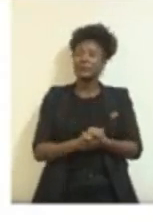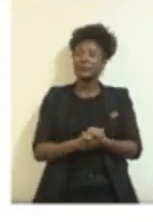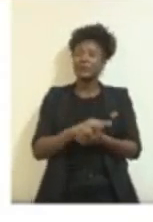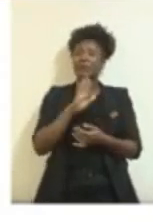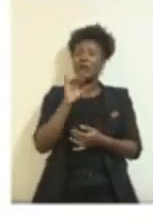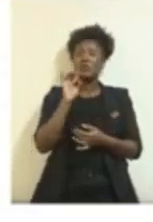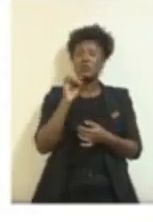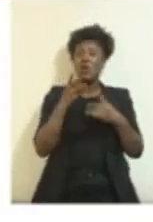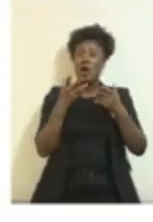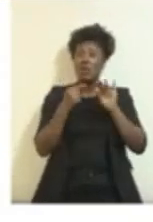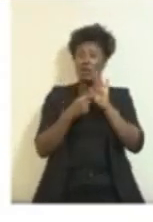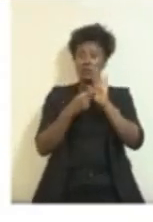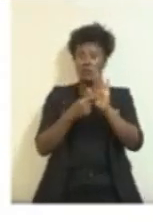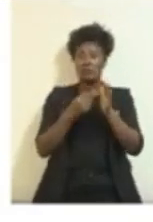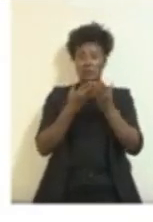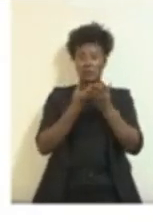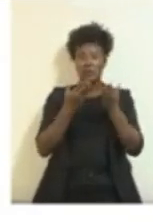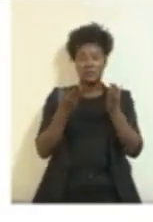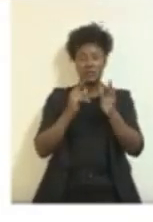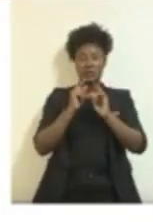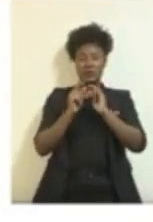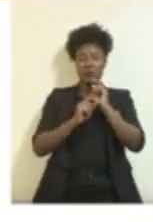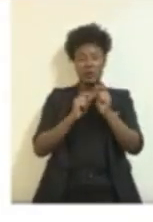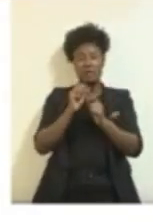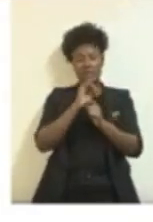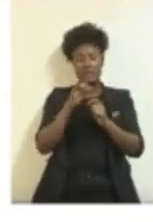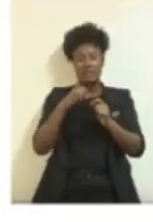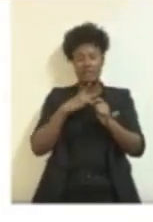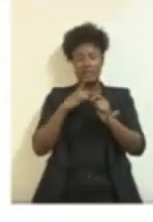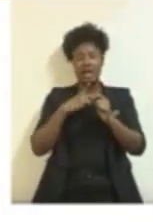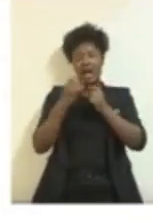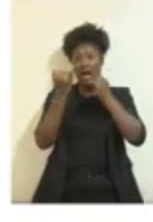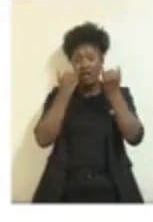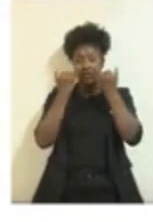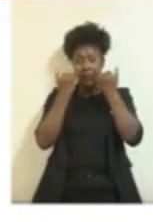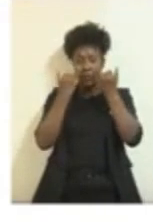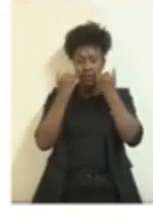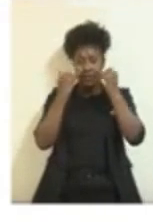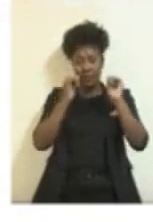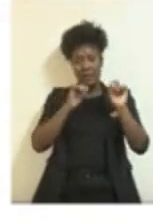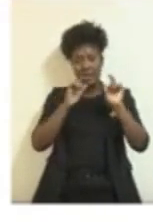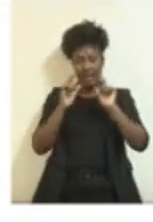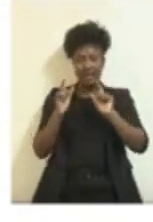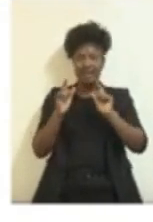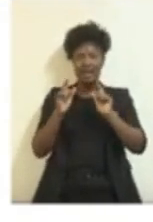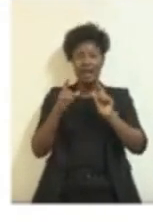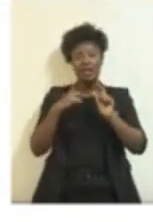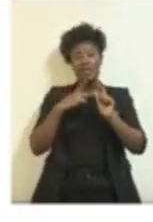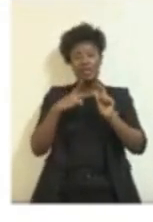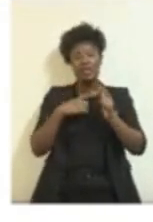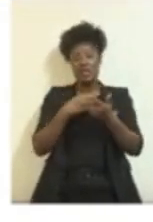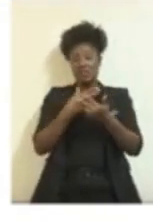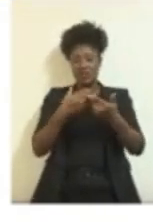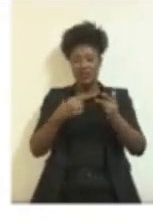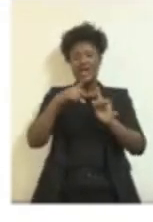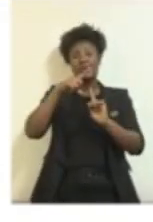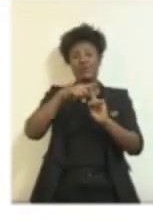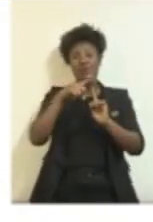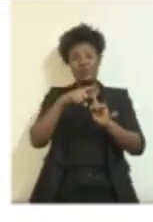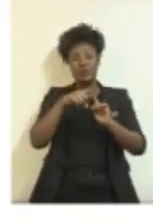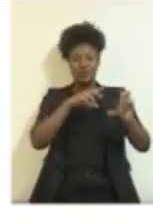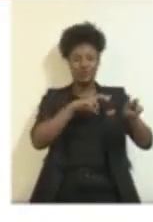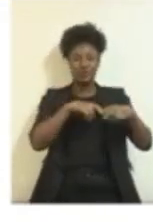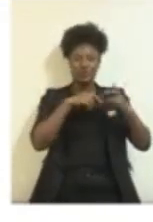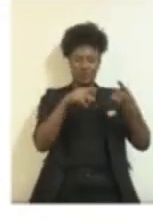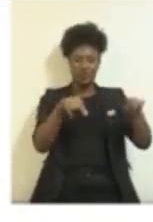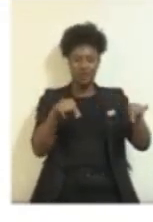quis deixar esse recado aqui. Então, quando a gente tiver um campo, não tudo é campo nativo, nós temos campos secundários, mas os campos secundários